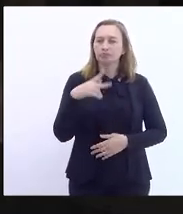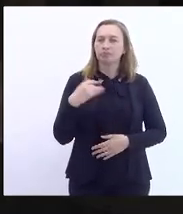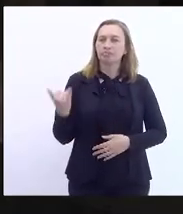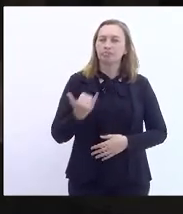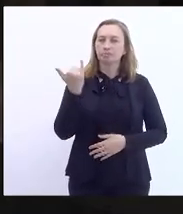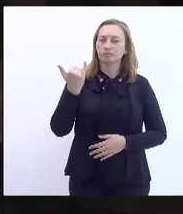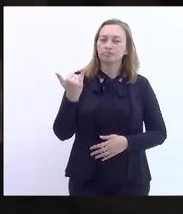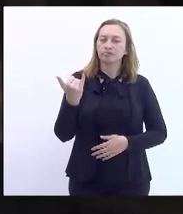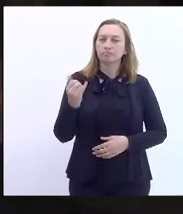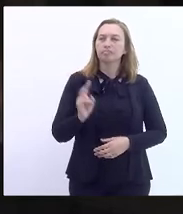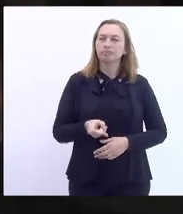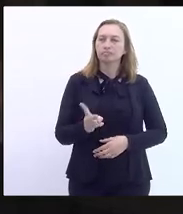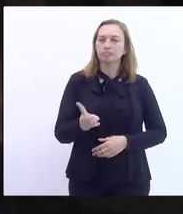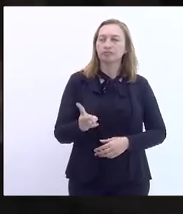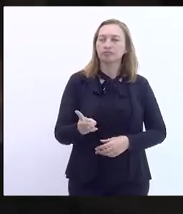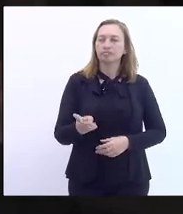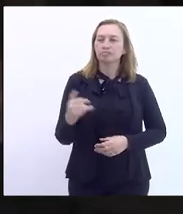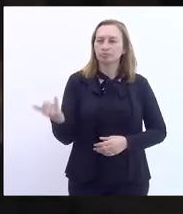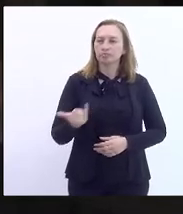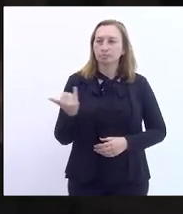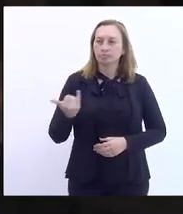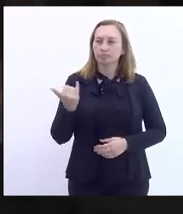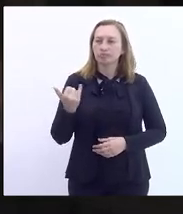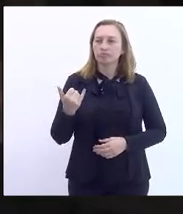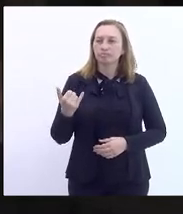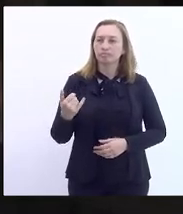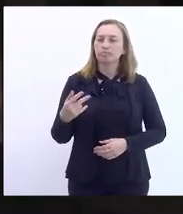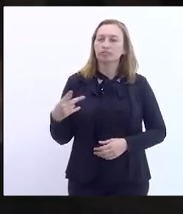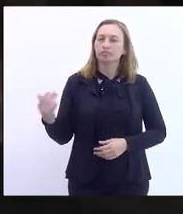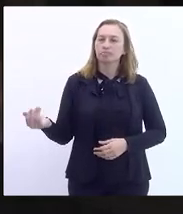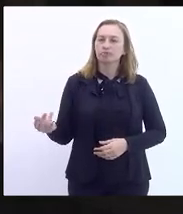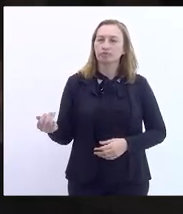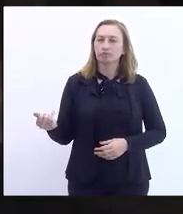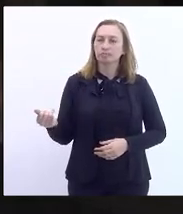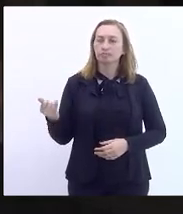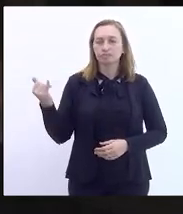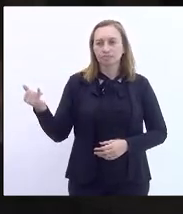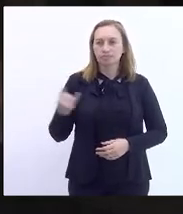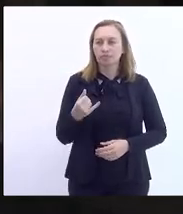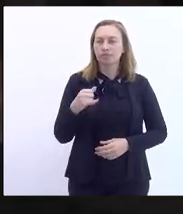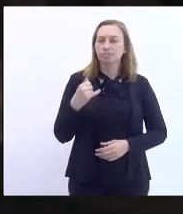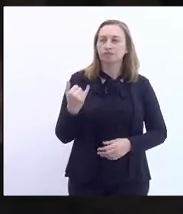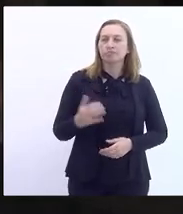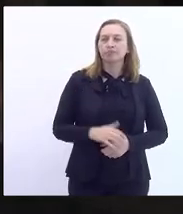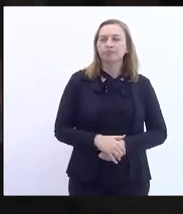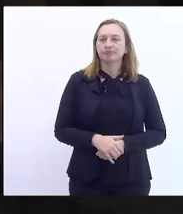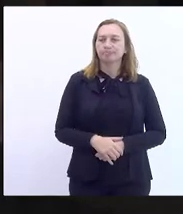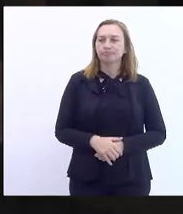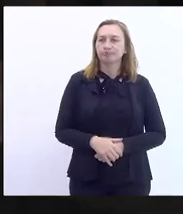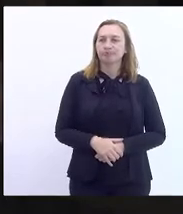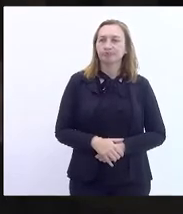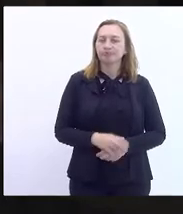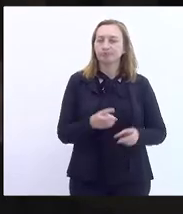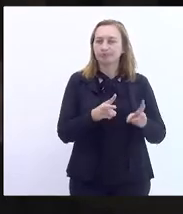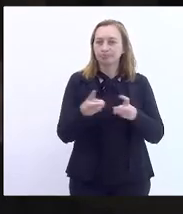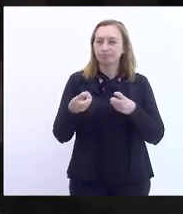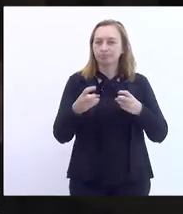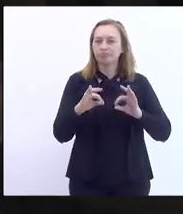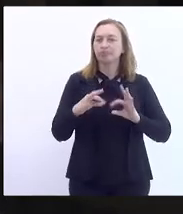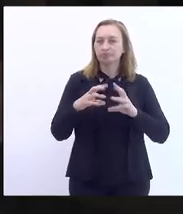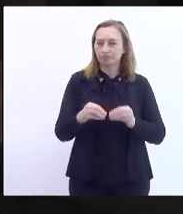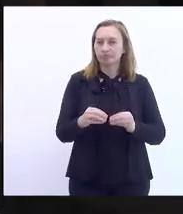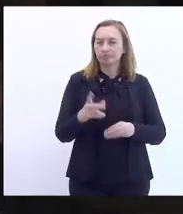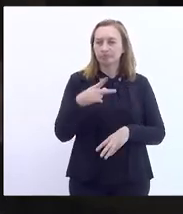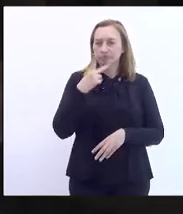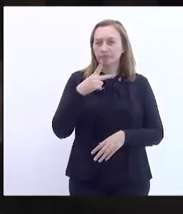naquela agenda e continua ou faltando é é é importante ponto a que a gente observa tudo isso que